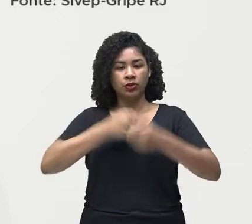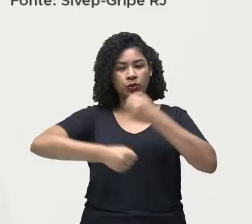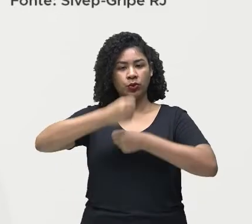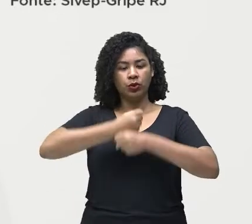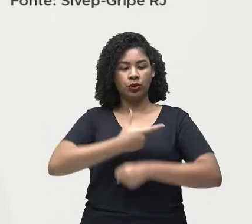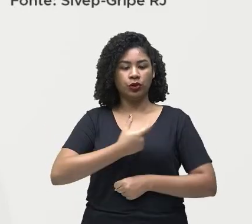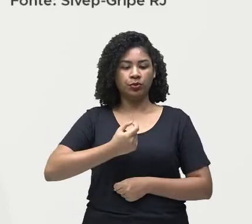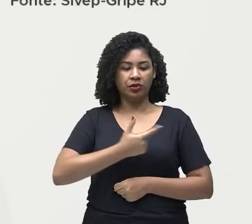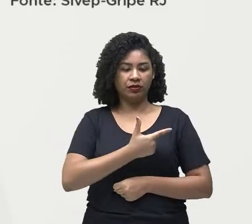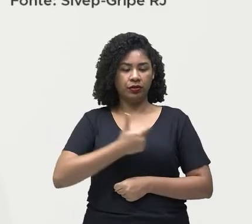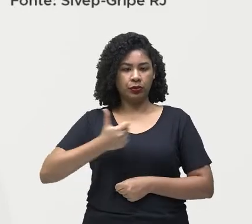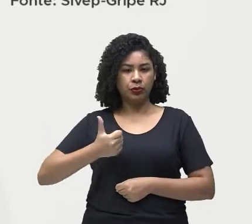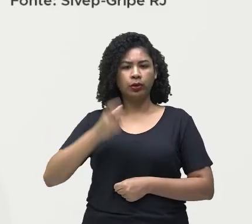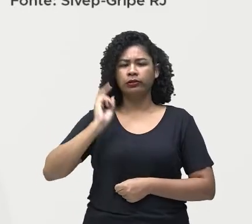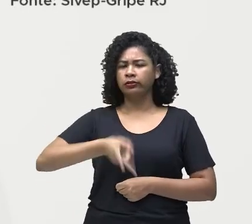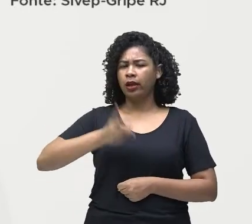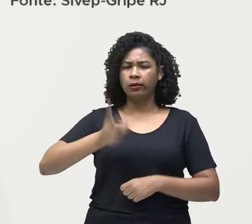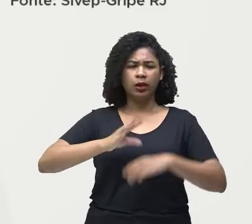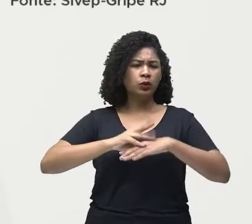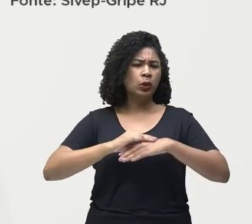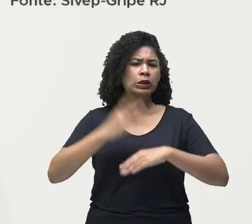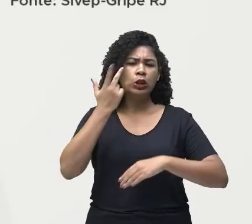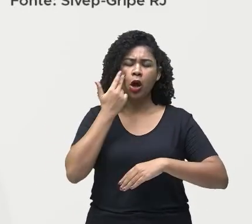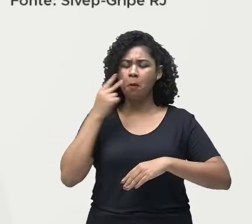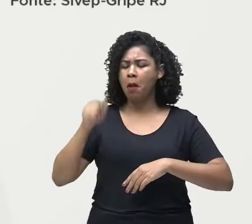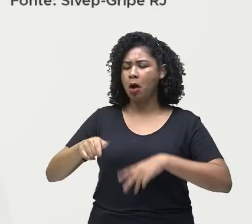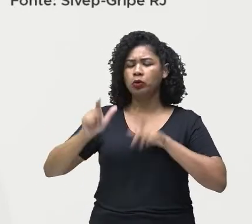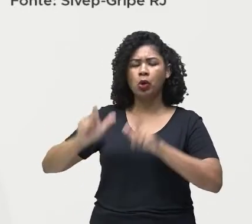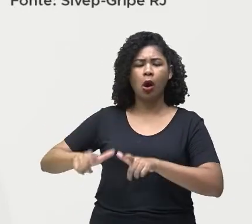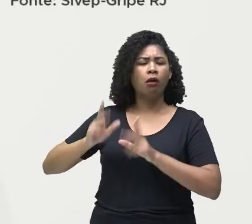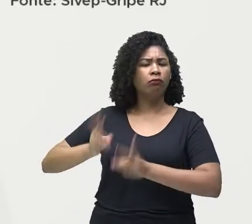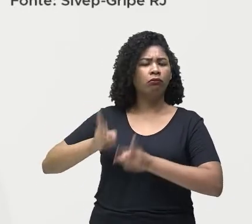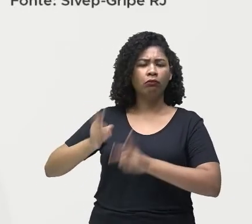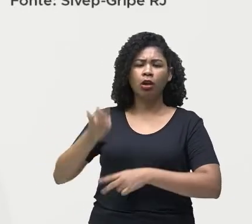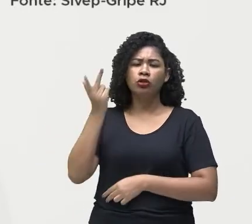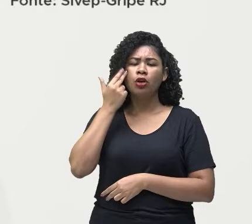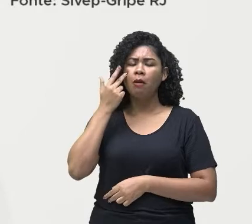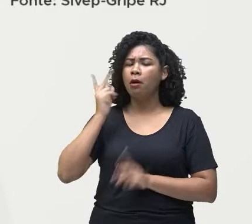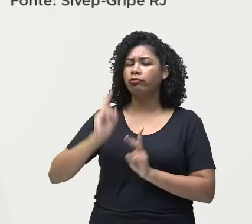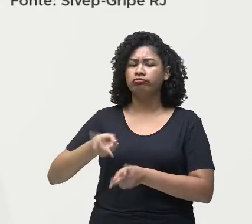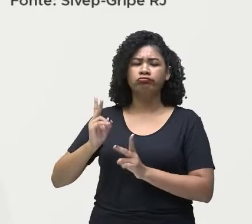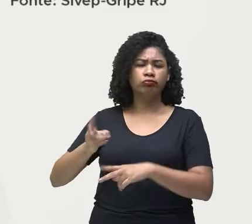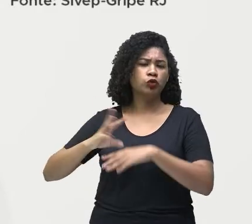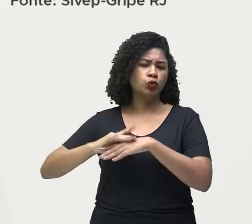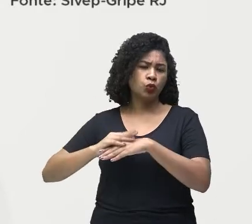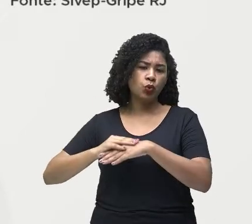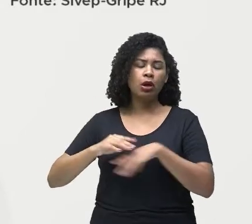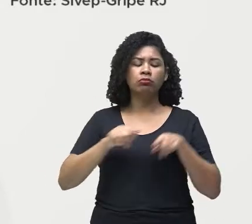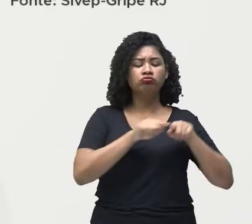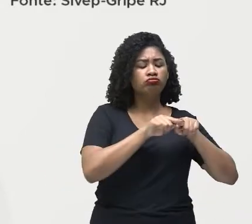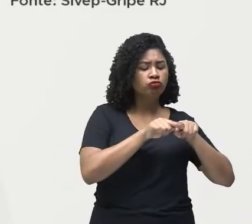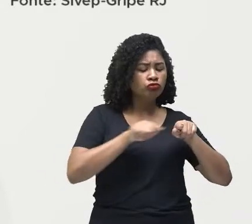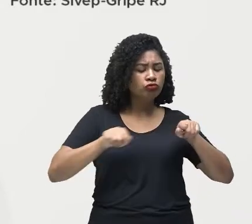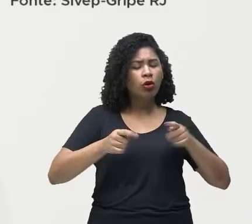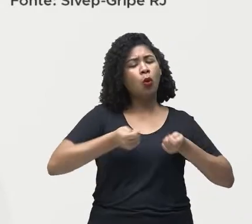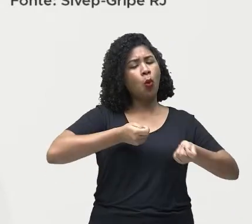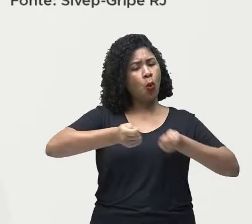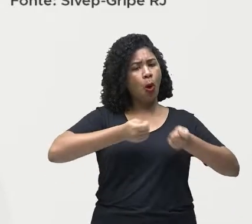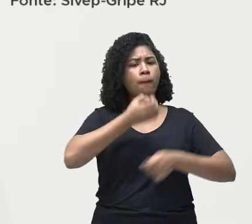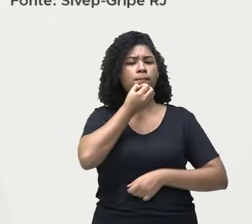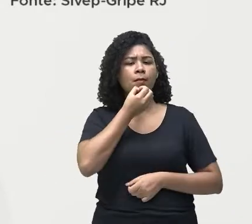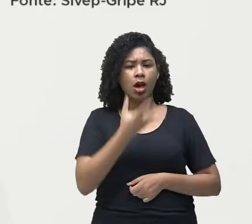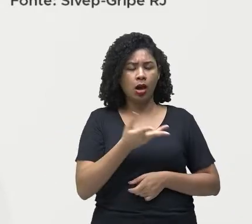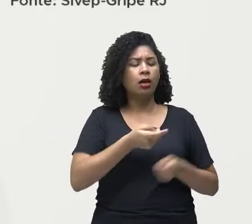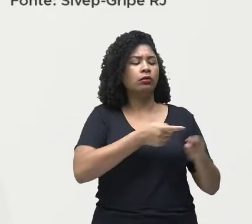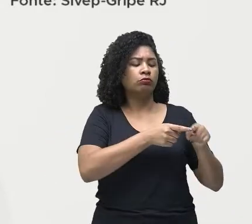que eles sempre tiveram essa doença e nesse gráfico vocês observam, eles vêm aí num certo controle, mas chegou